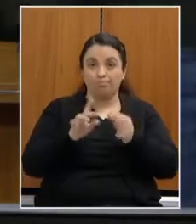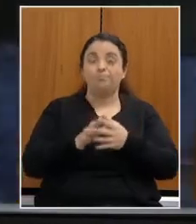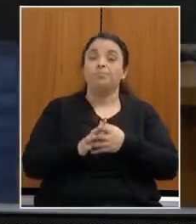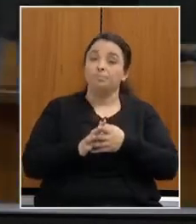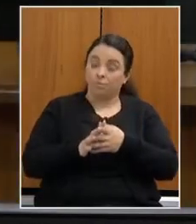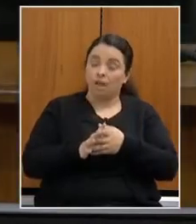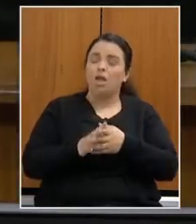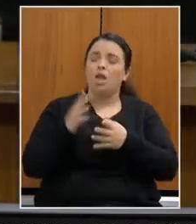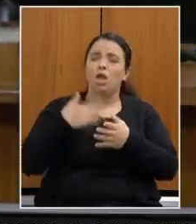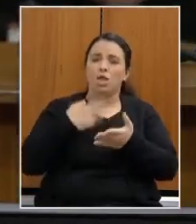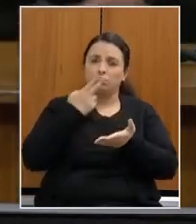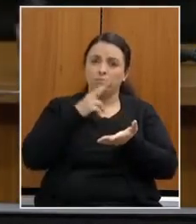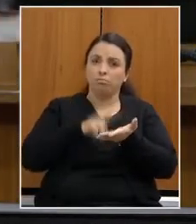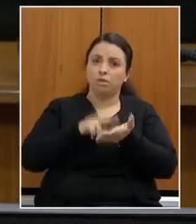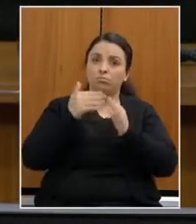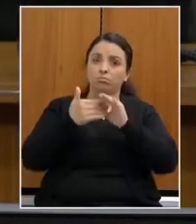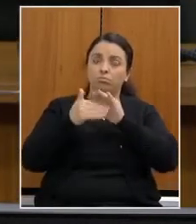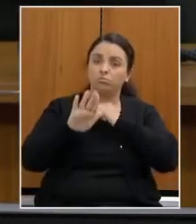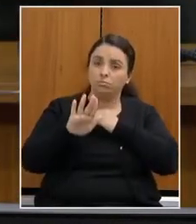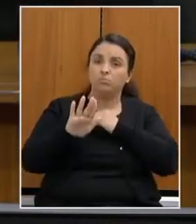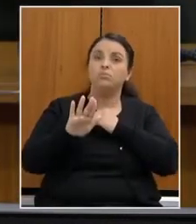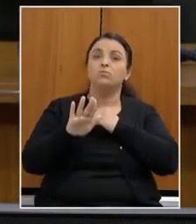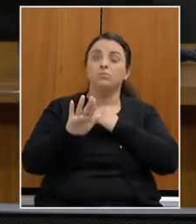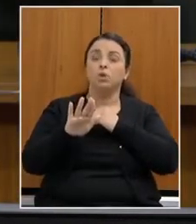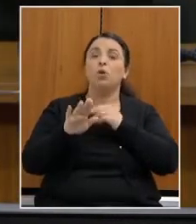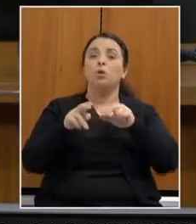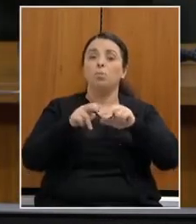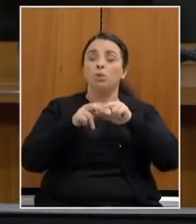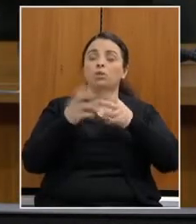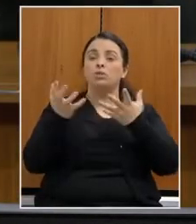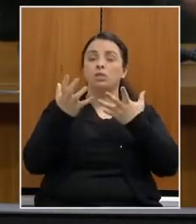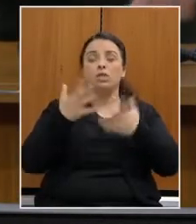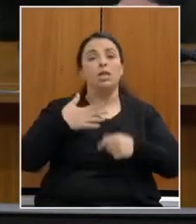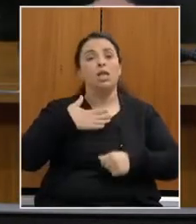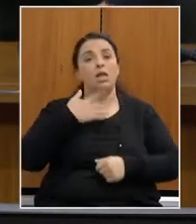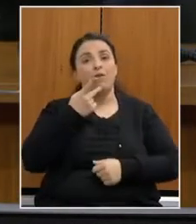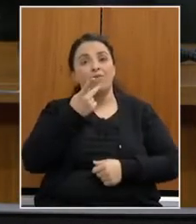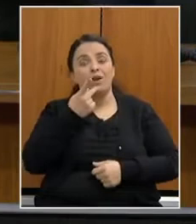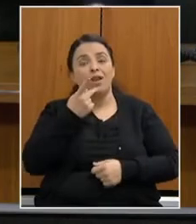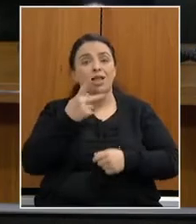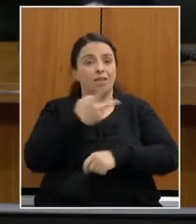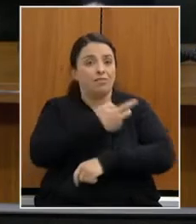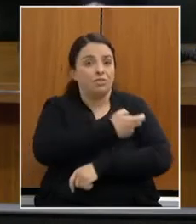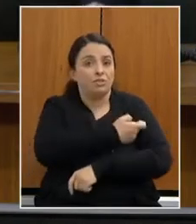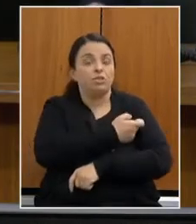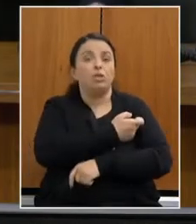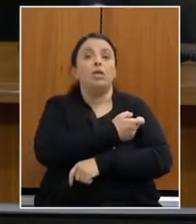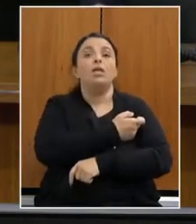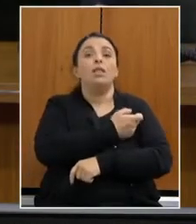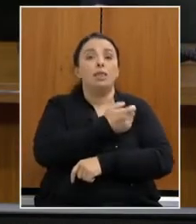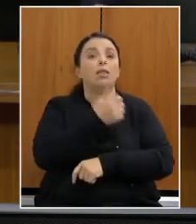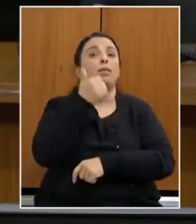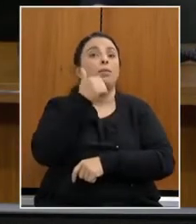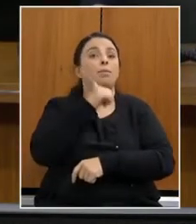estou te enviando essa mensagem pois gostaria de tratar da vacinação de lactantes.